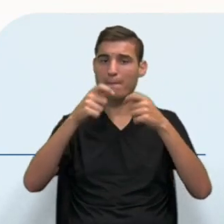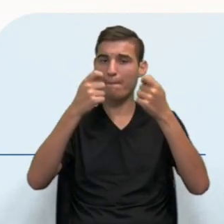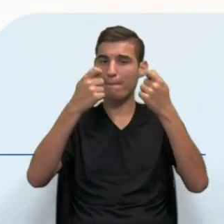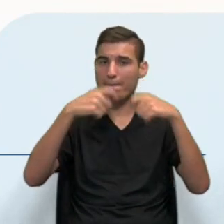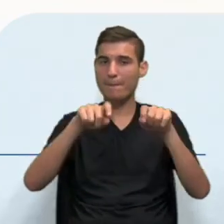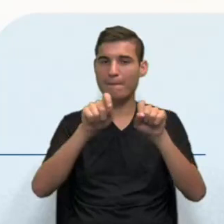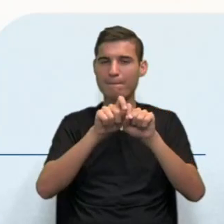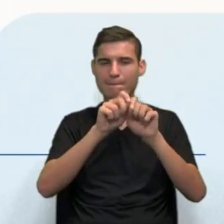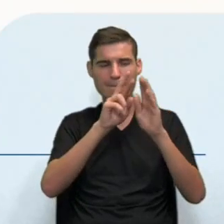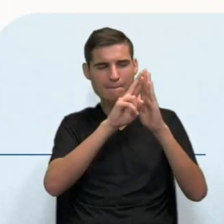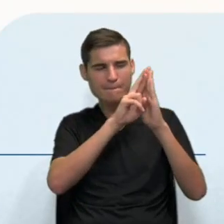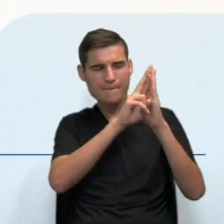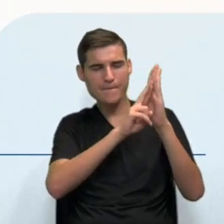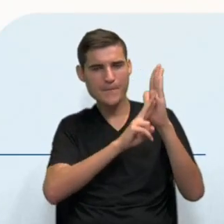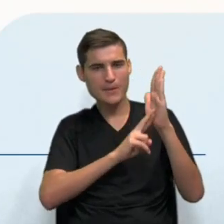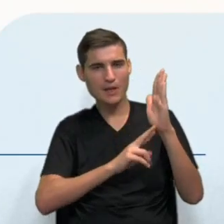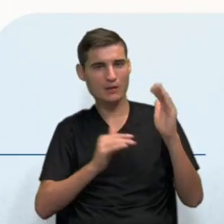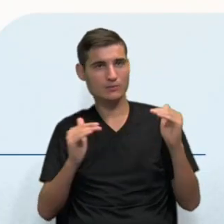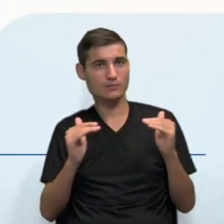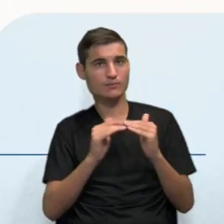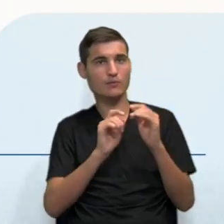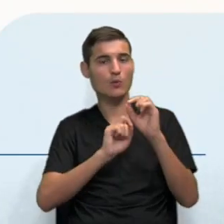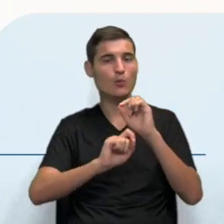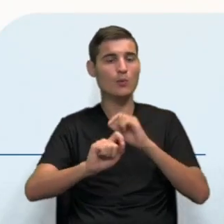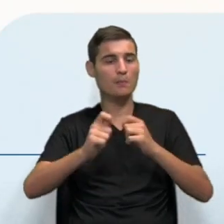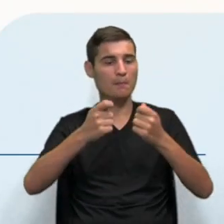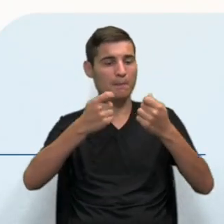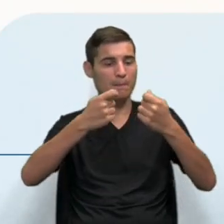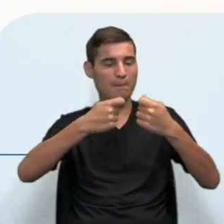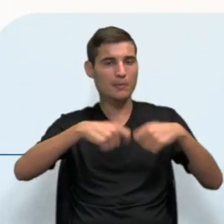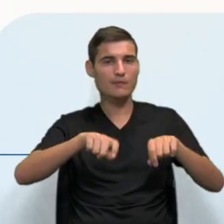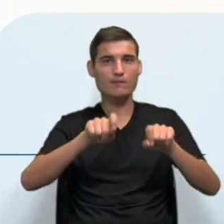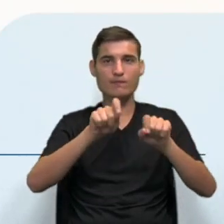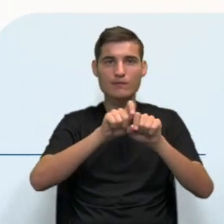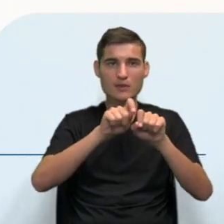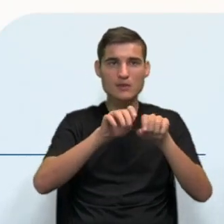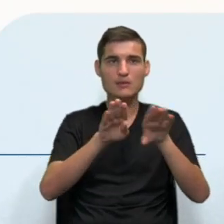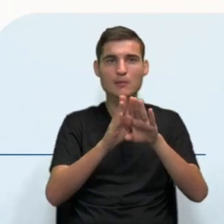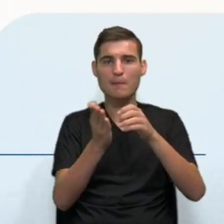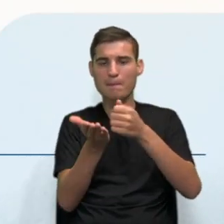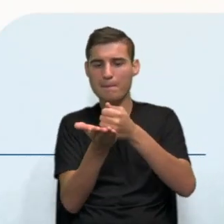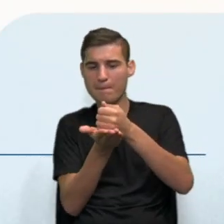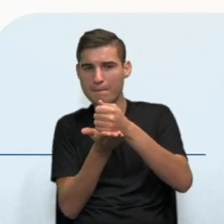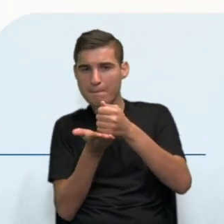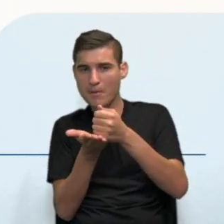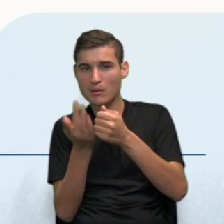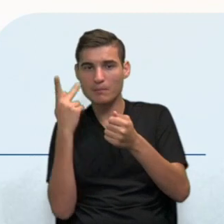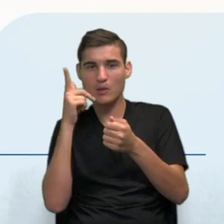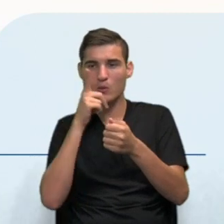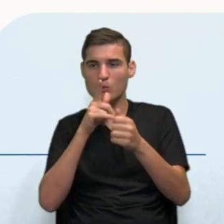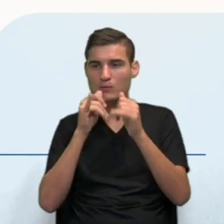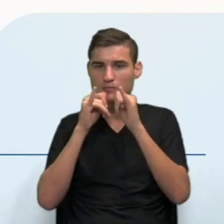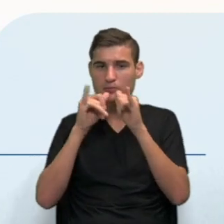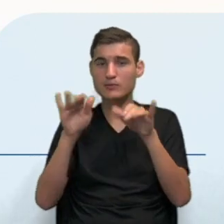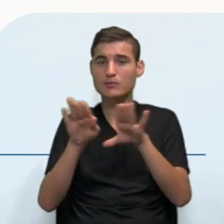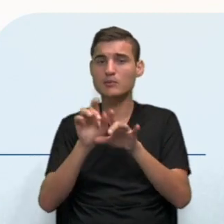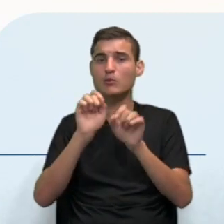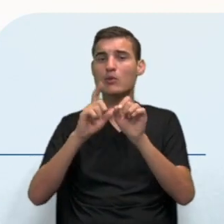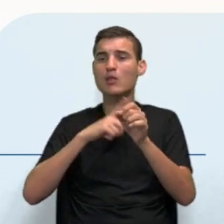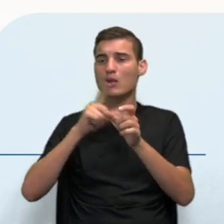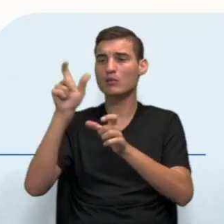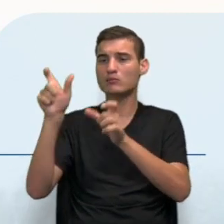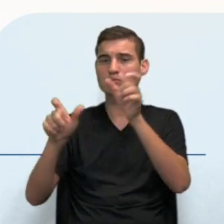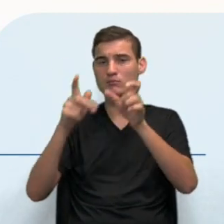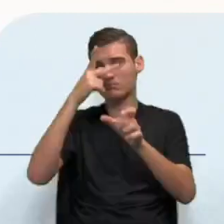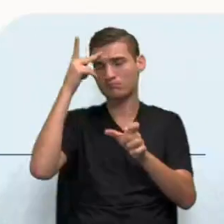relatório de viabilidade. Falar o que tem que ser feito, os elementos básicos dessa transmissão e os personagens envolvidos. Então, você vai